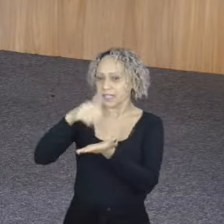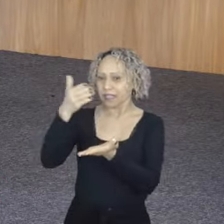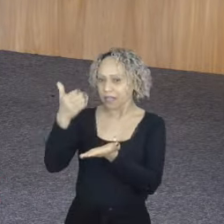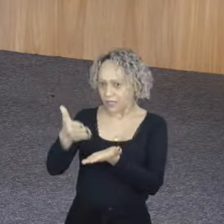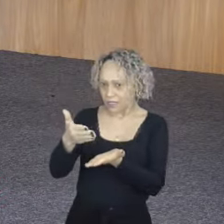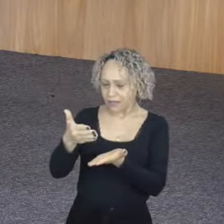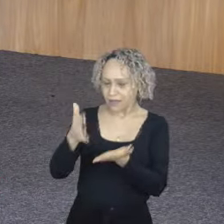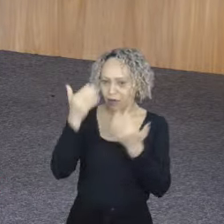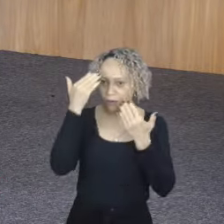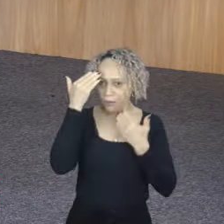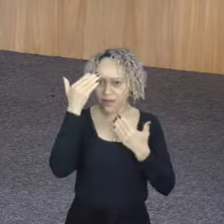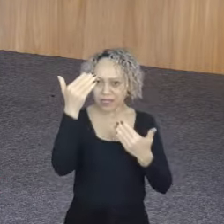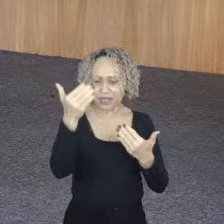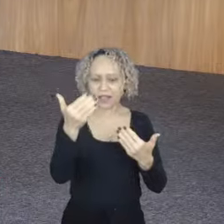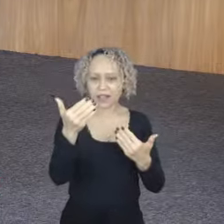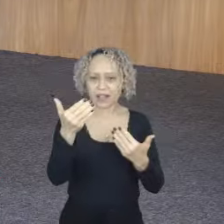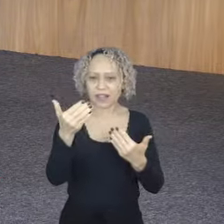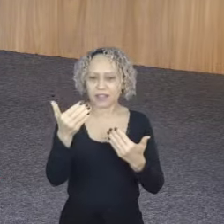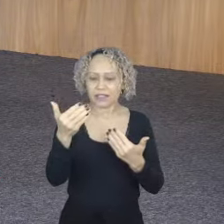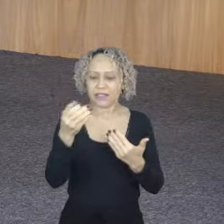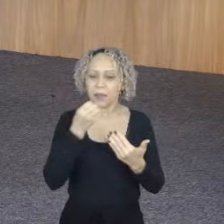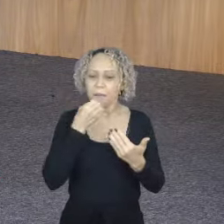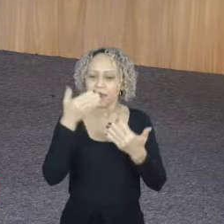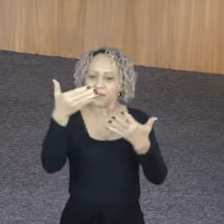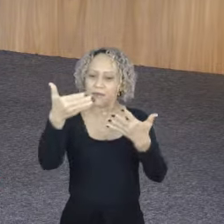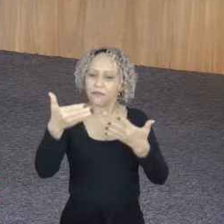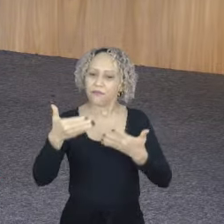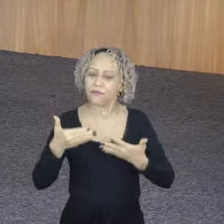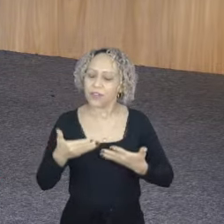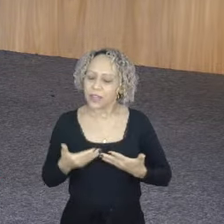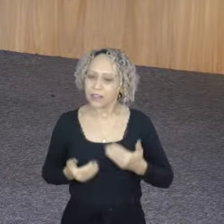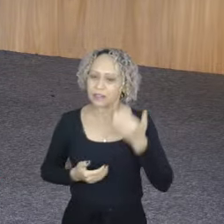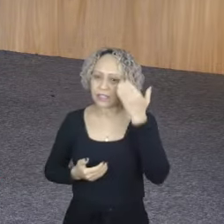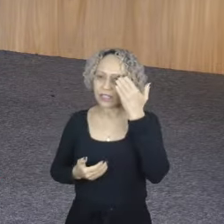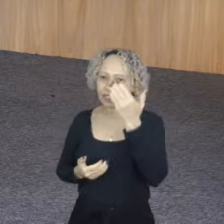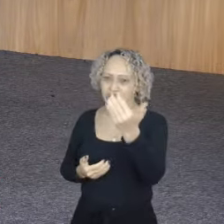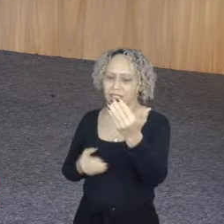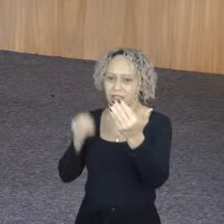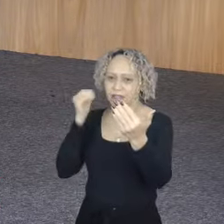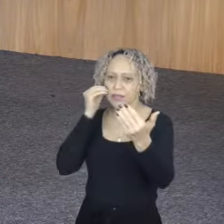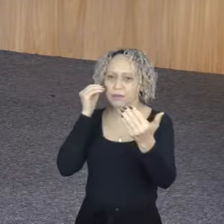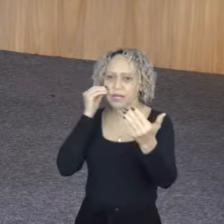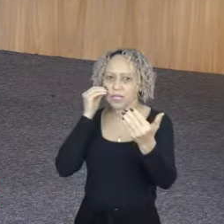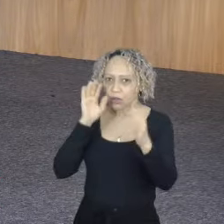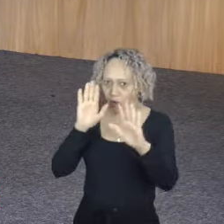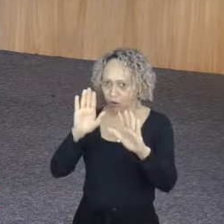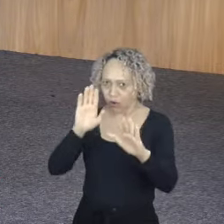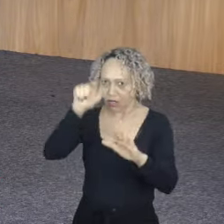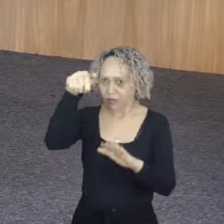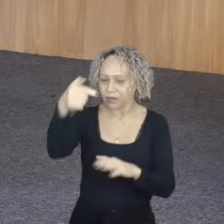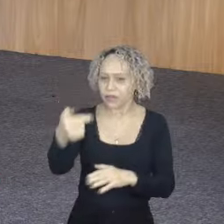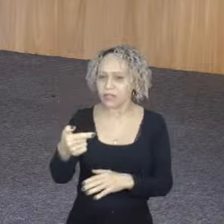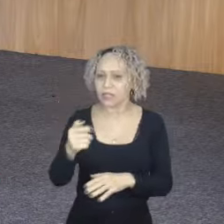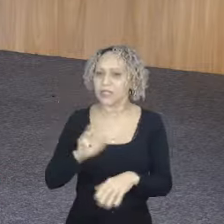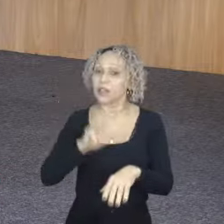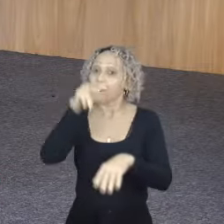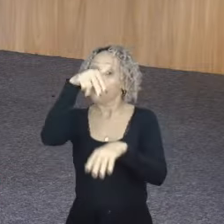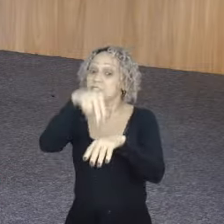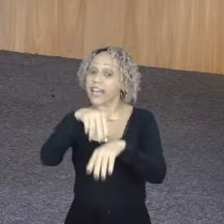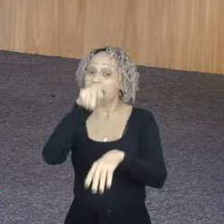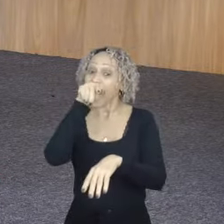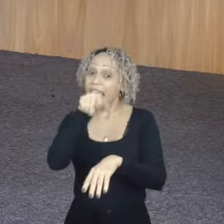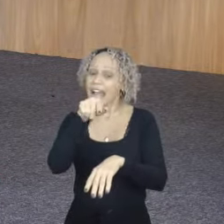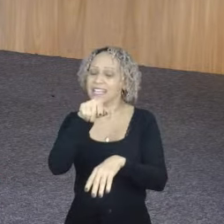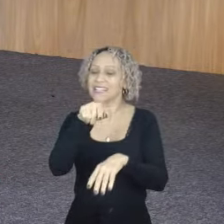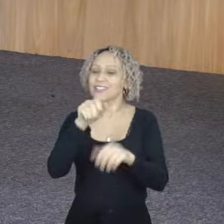bem-vindo. Eu te agradeço, Amanda, muito obrigado, e na próxima vez estaremos aí no estúdio com vocês. Oba, é